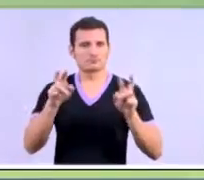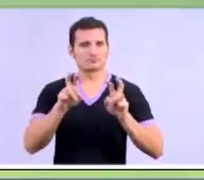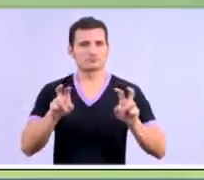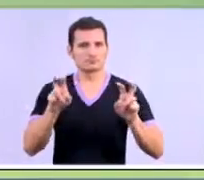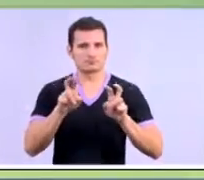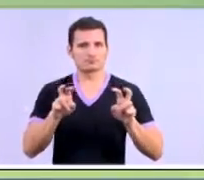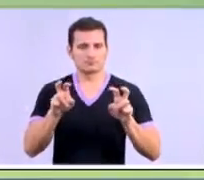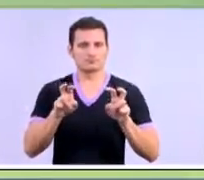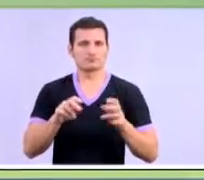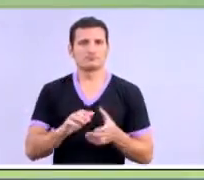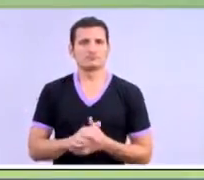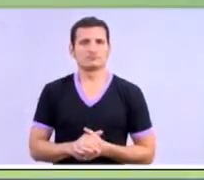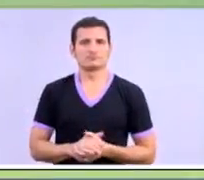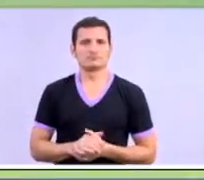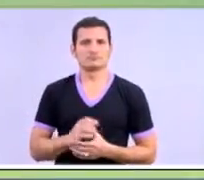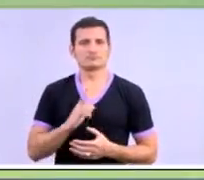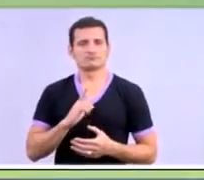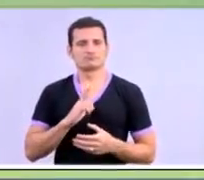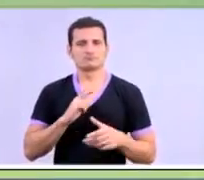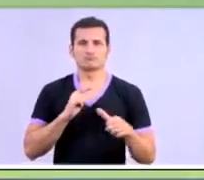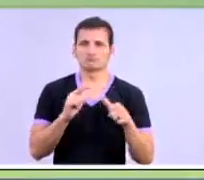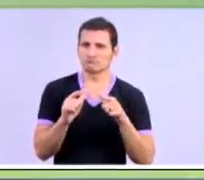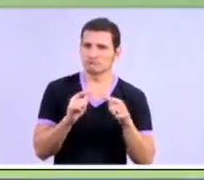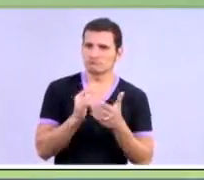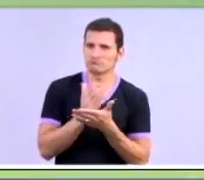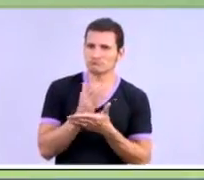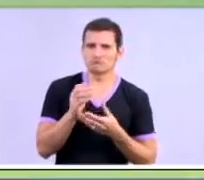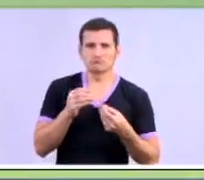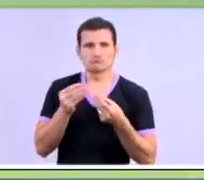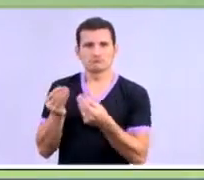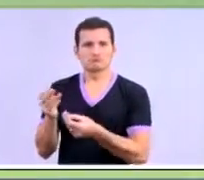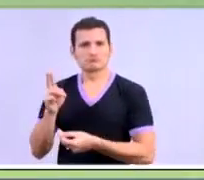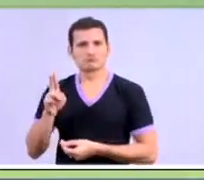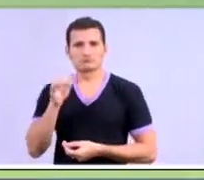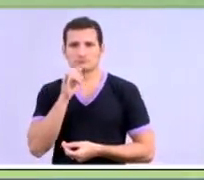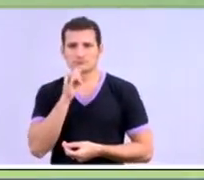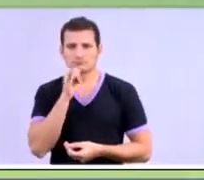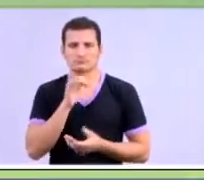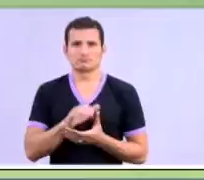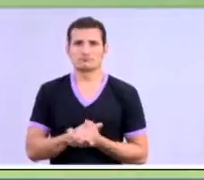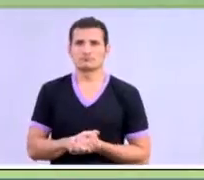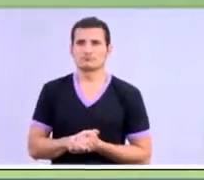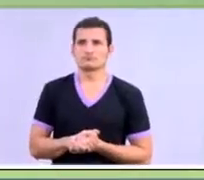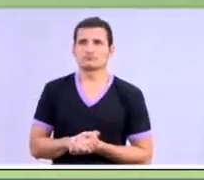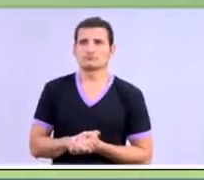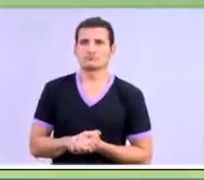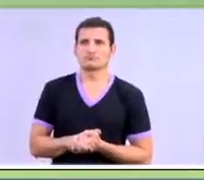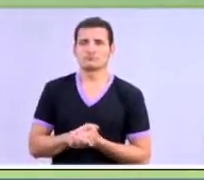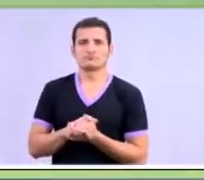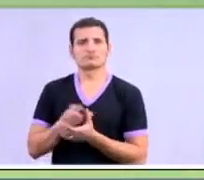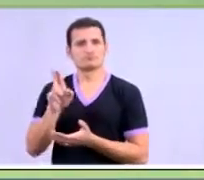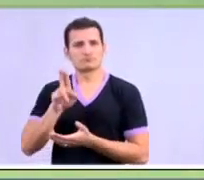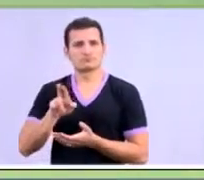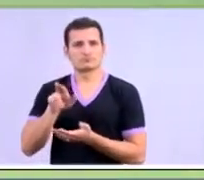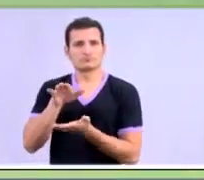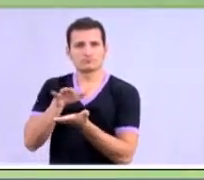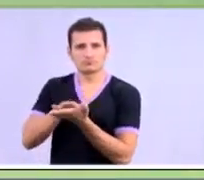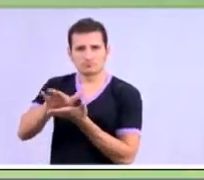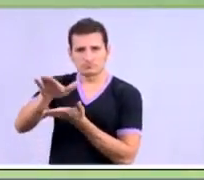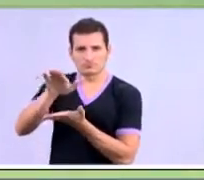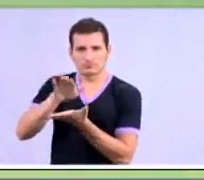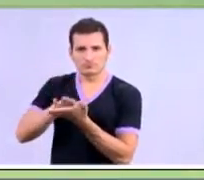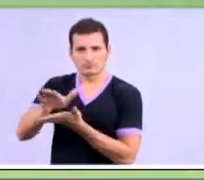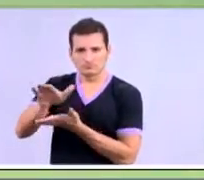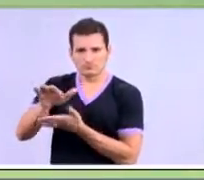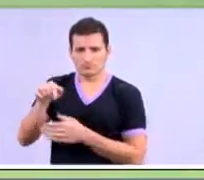fornecem algum tipo de serviço ao usuário, como, por exemplo, impressão utilizando a impressora de rede ligada a um